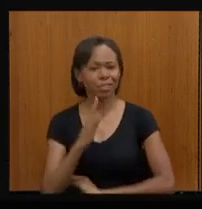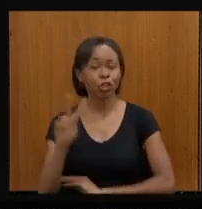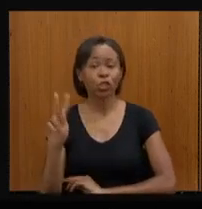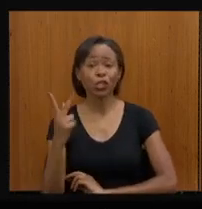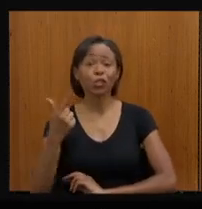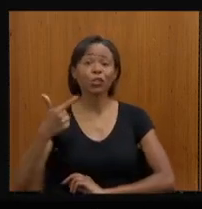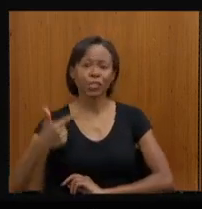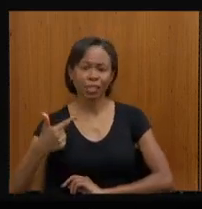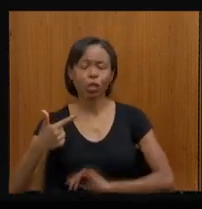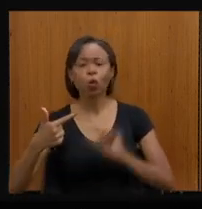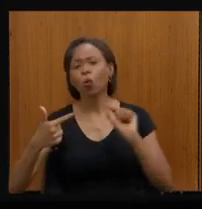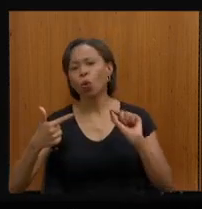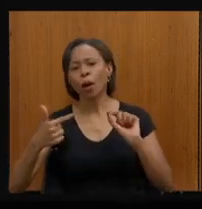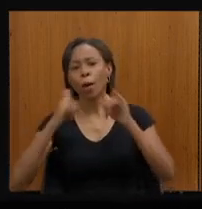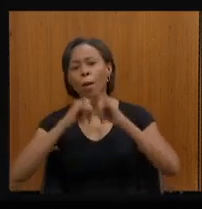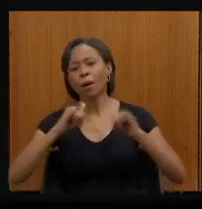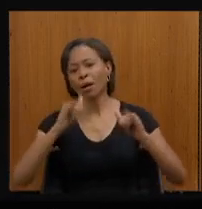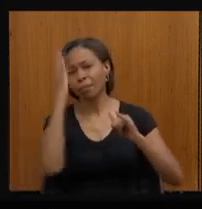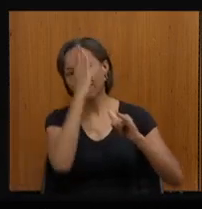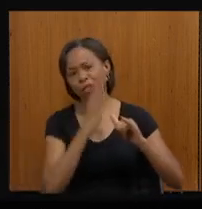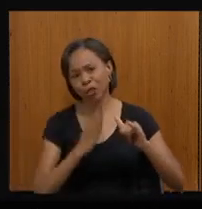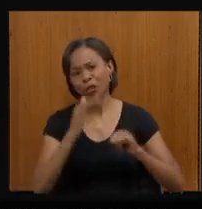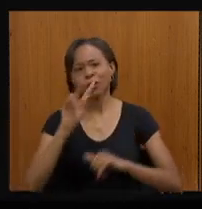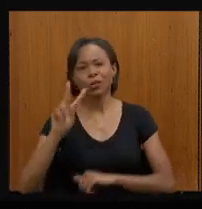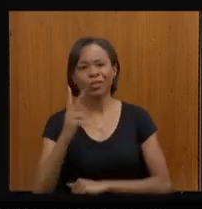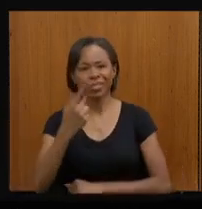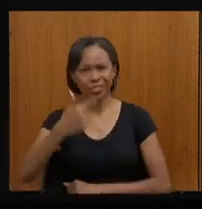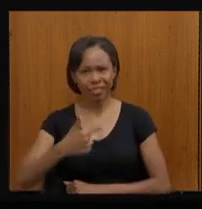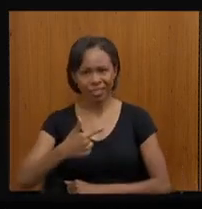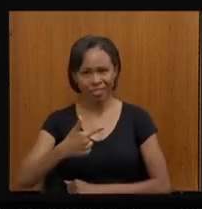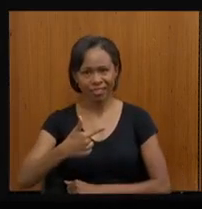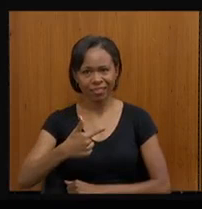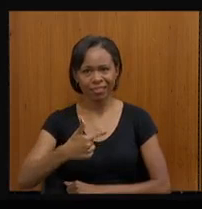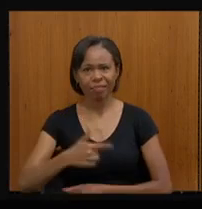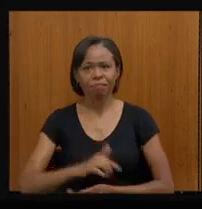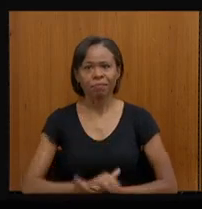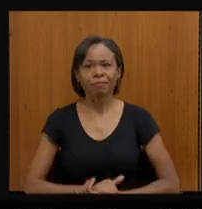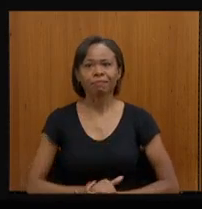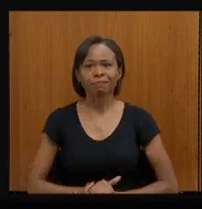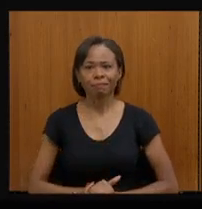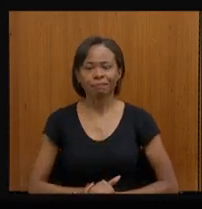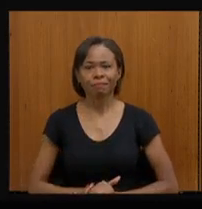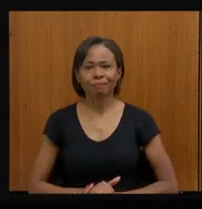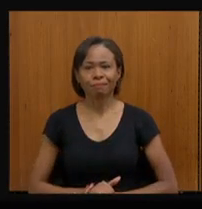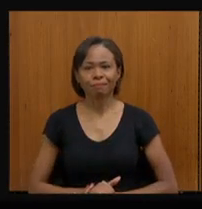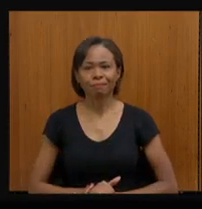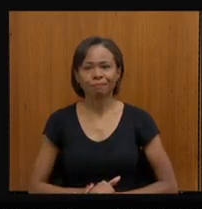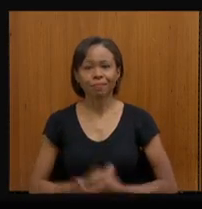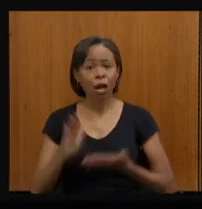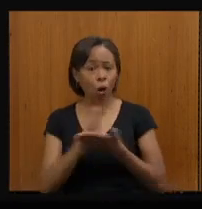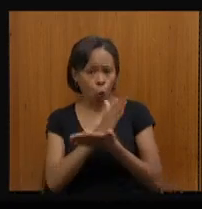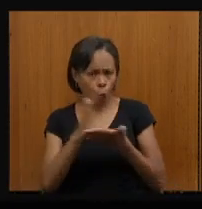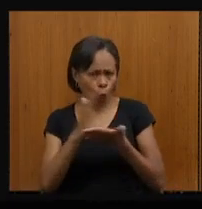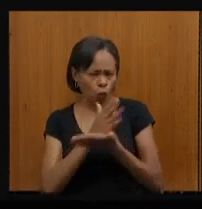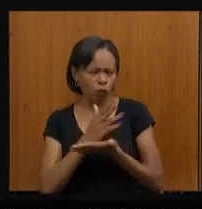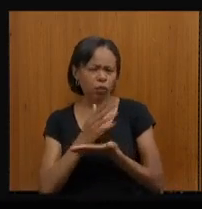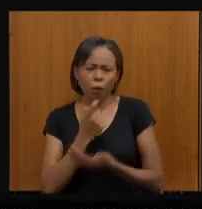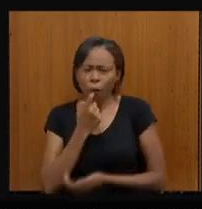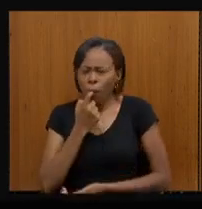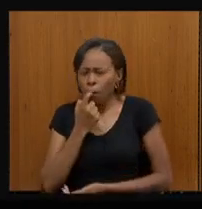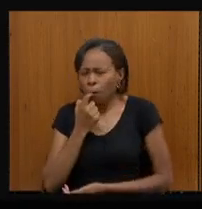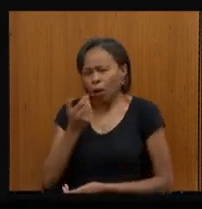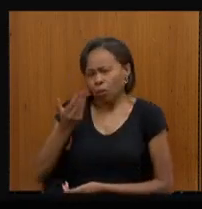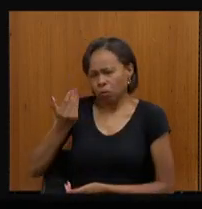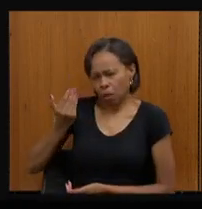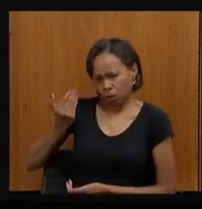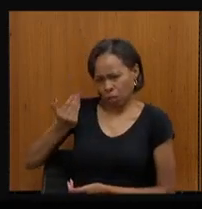pro o canal de hidrogênio próximo slide por favor são algumas alguns históricos recentes dão